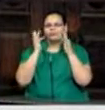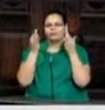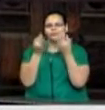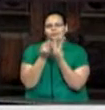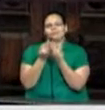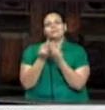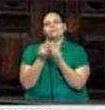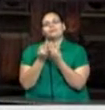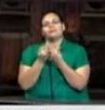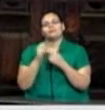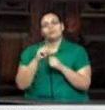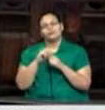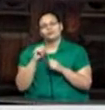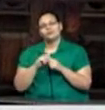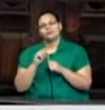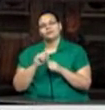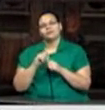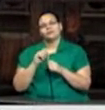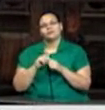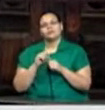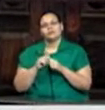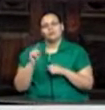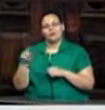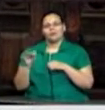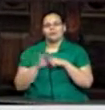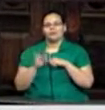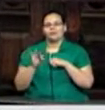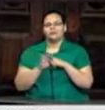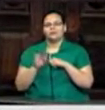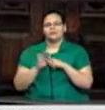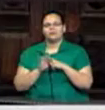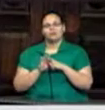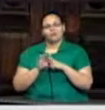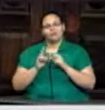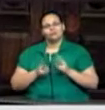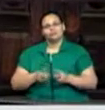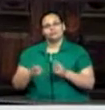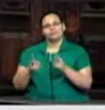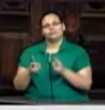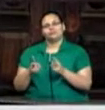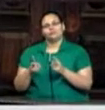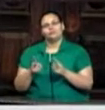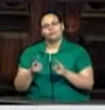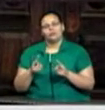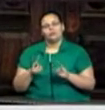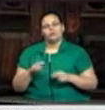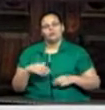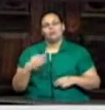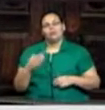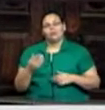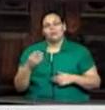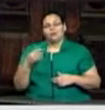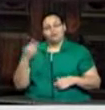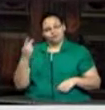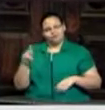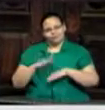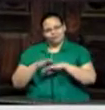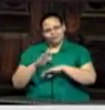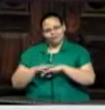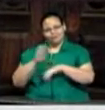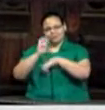famílias de fazer com que a FAETEC siga funcionando, naquilo que depende do